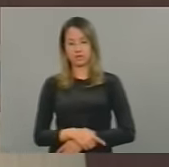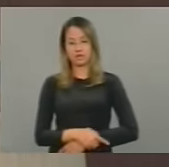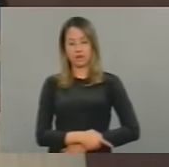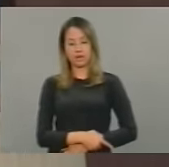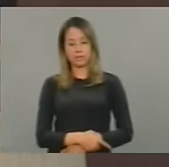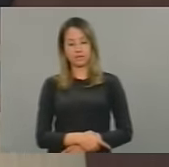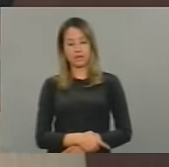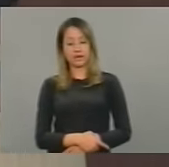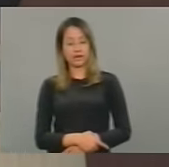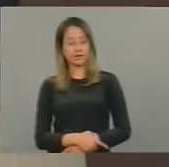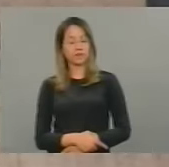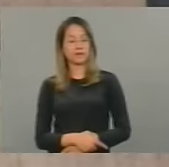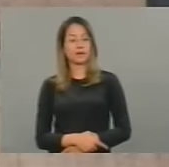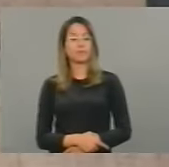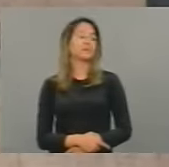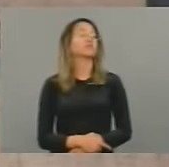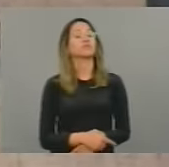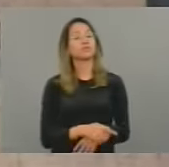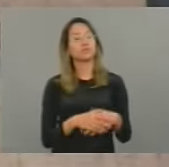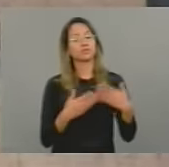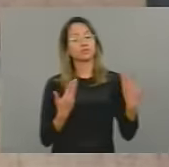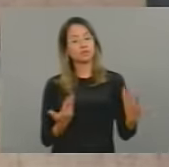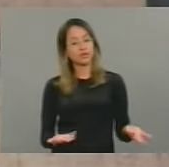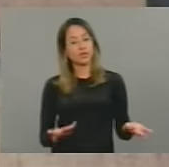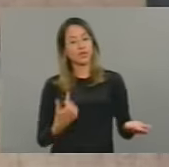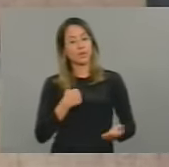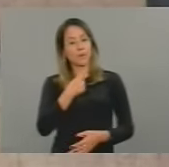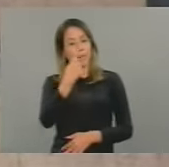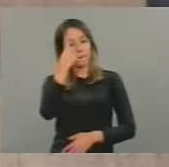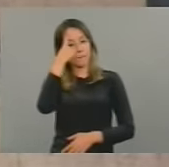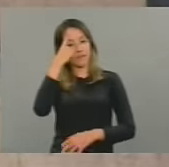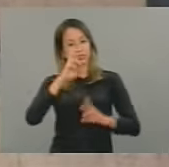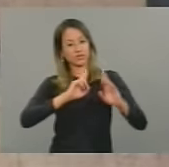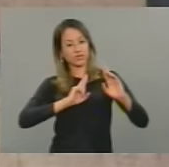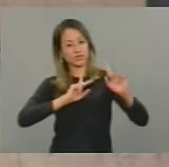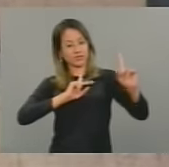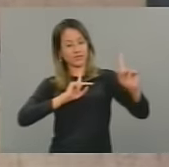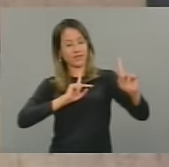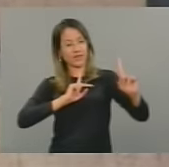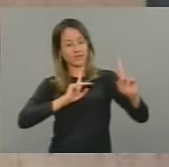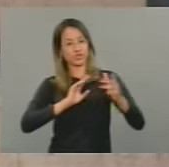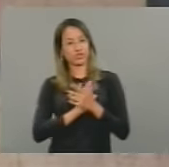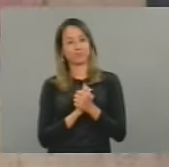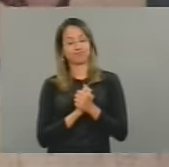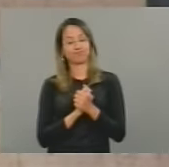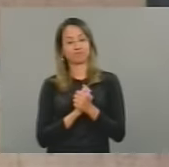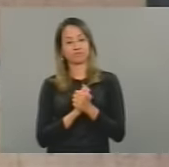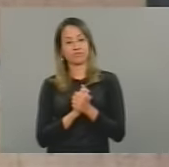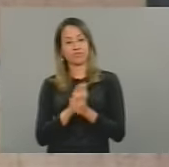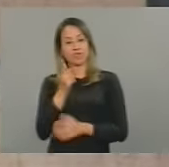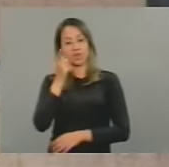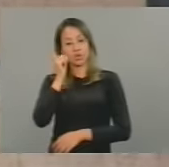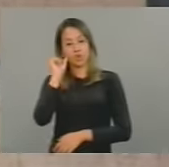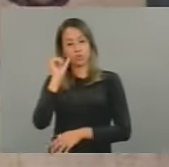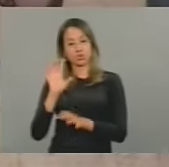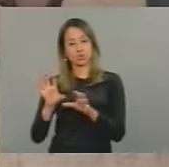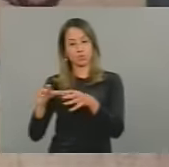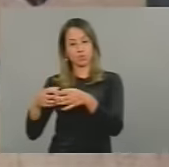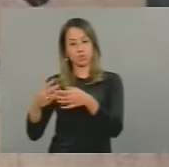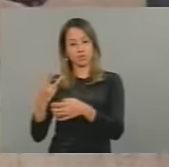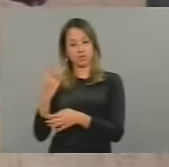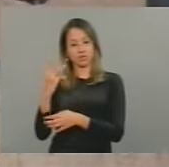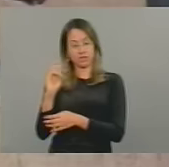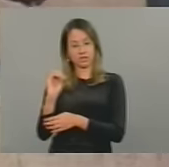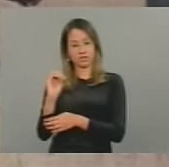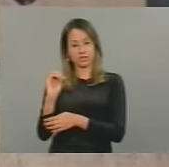Deputado, eu vou abrir mão da parte, até porque penso diferente da manifestação que foi feita, então eu estou inscrito no próximo, para